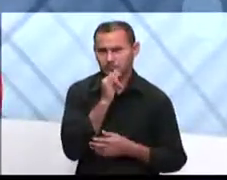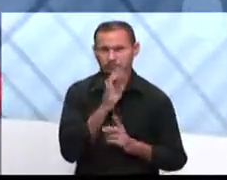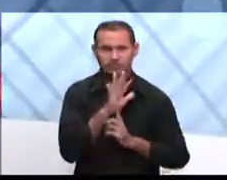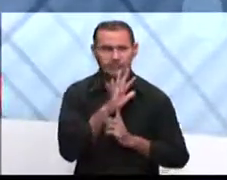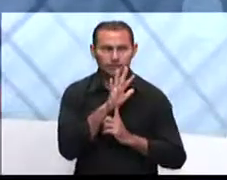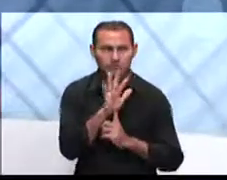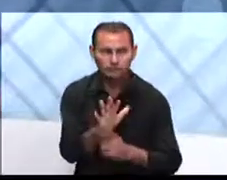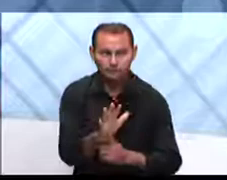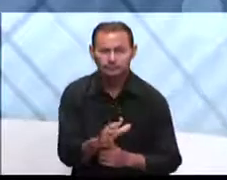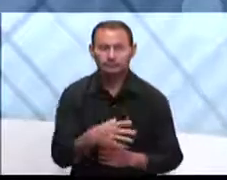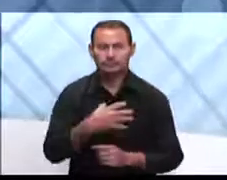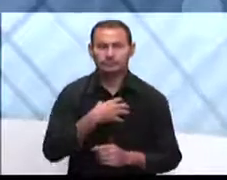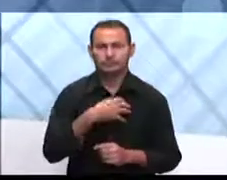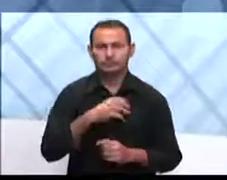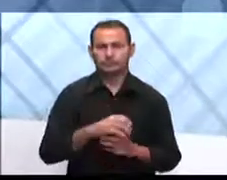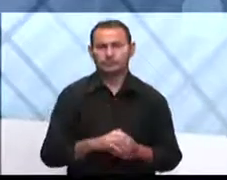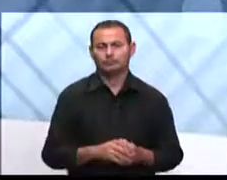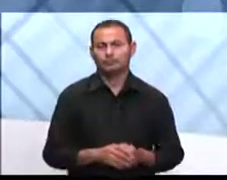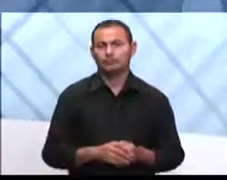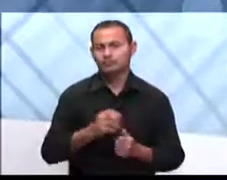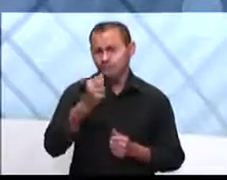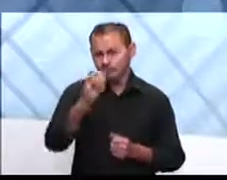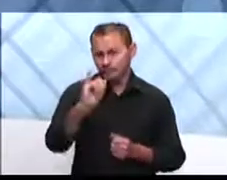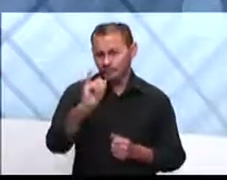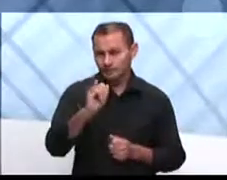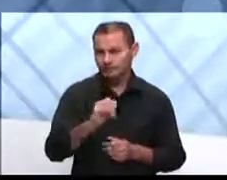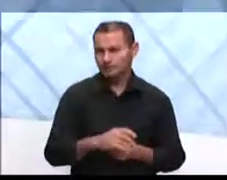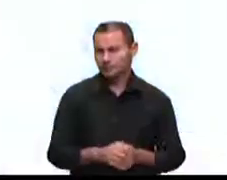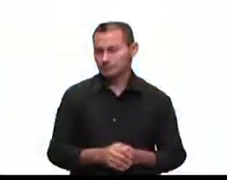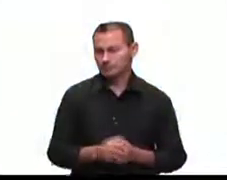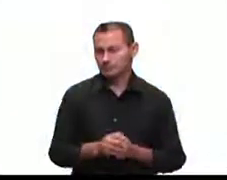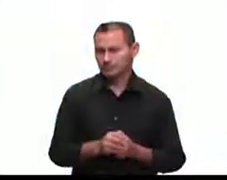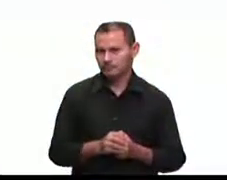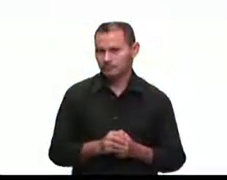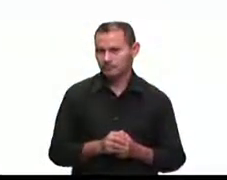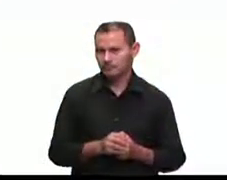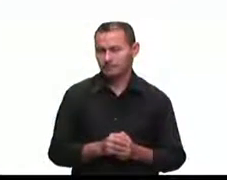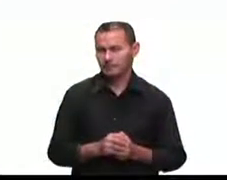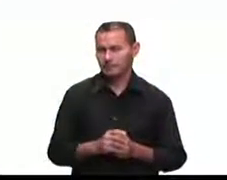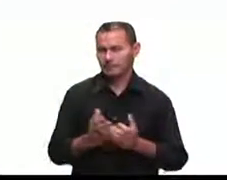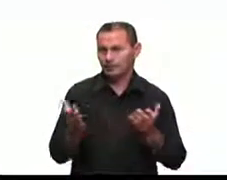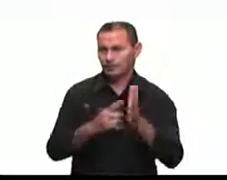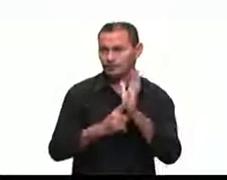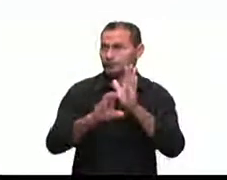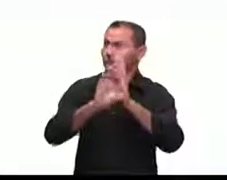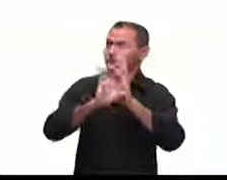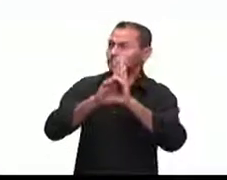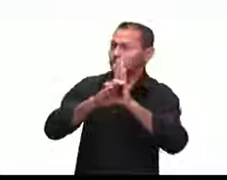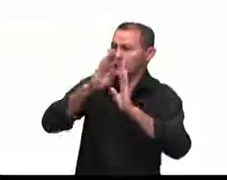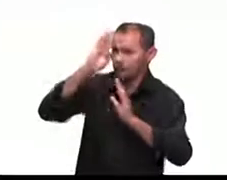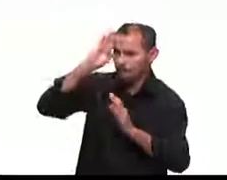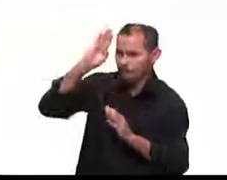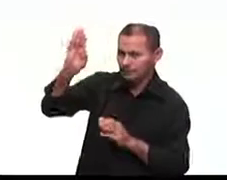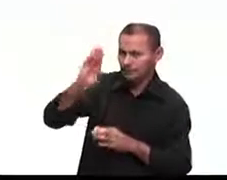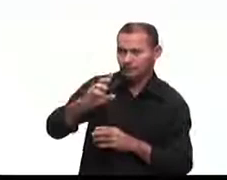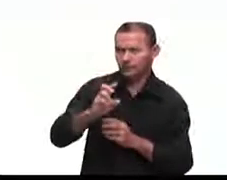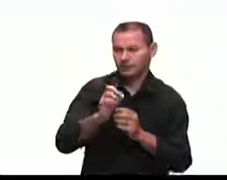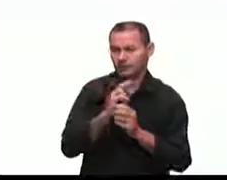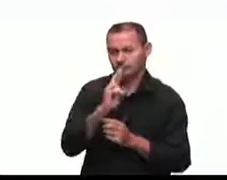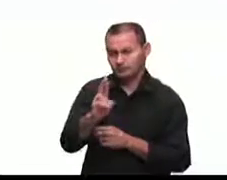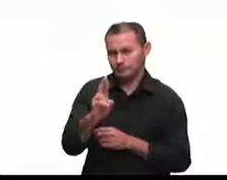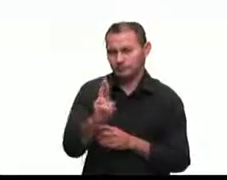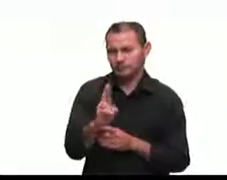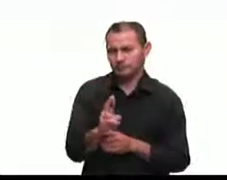ilustrar a situação. E aí, então, vamos ao quadro, teremos os conceitos fundamentais para